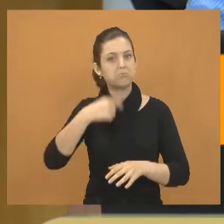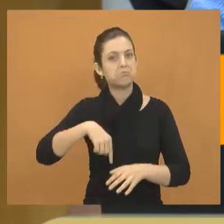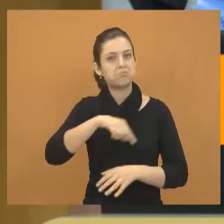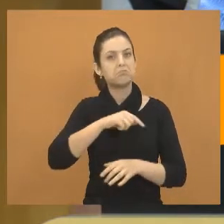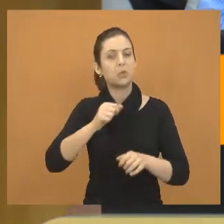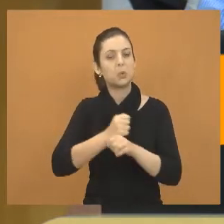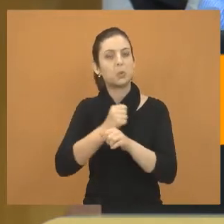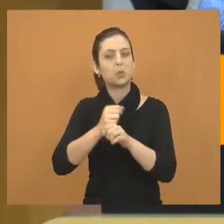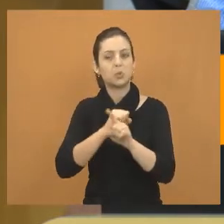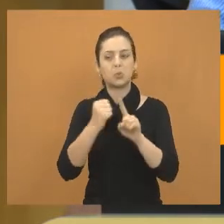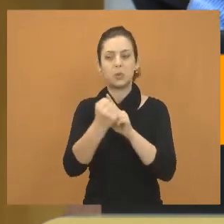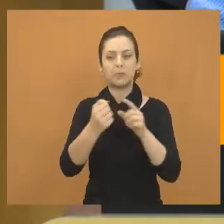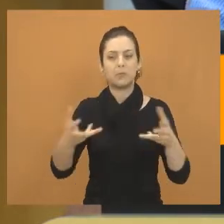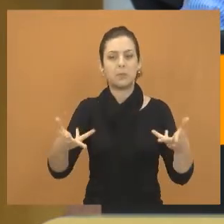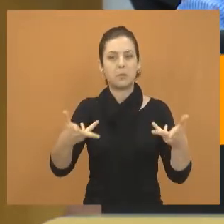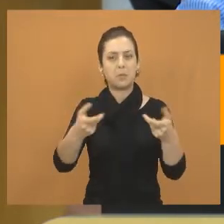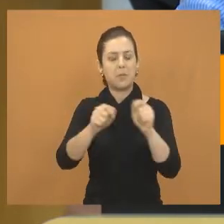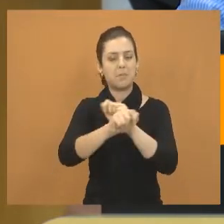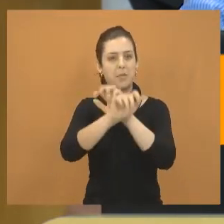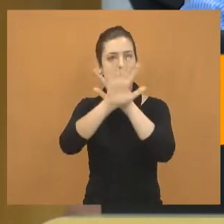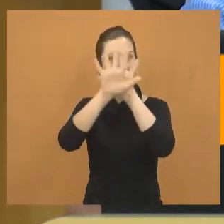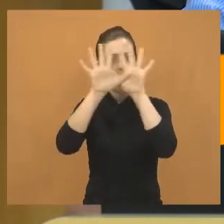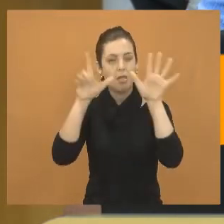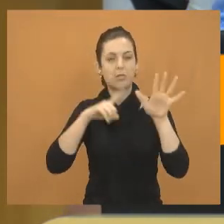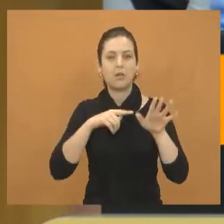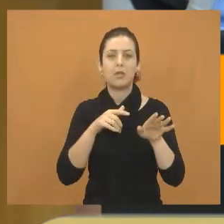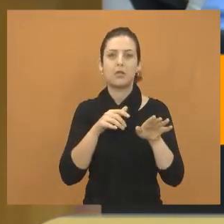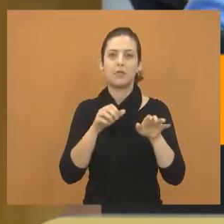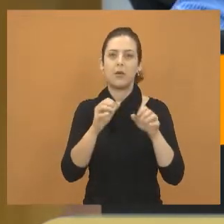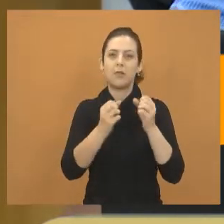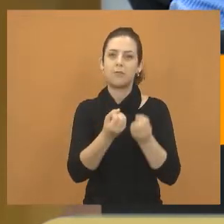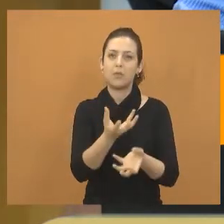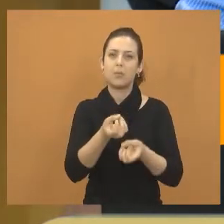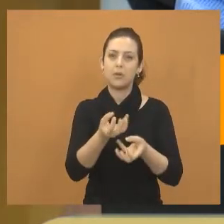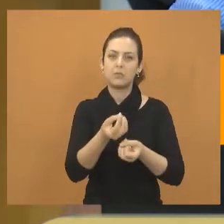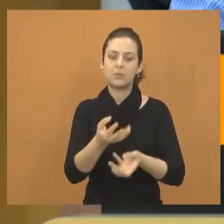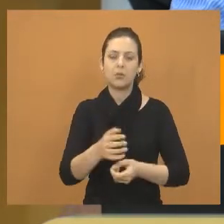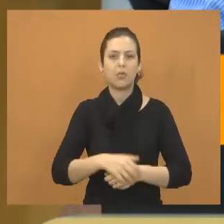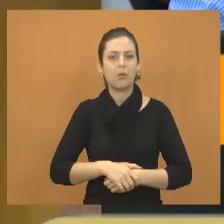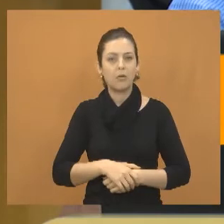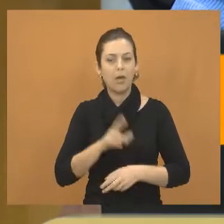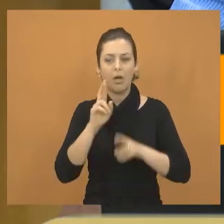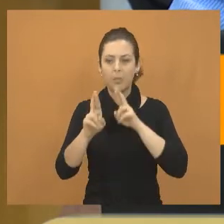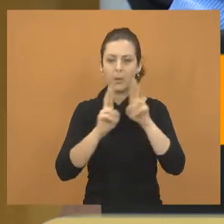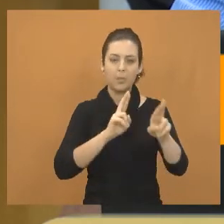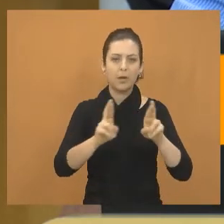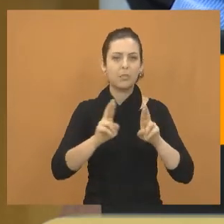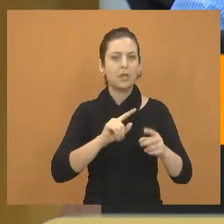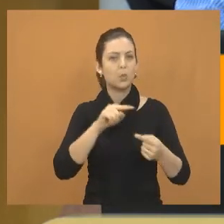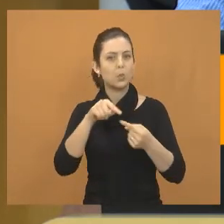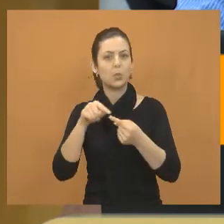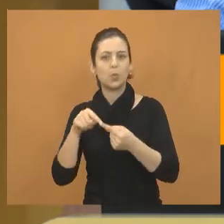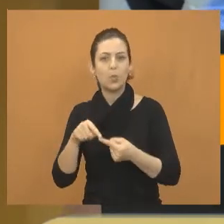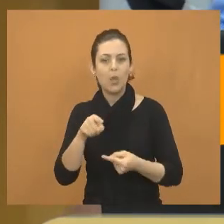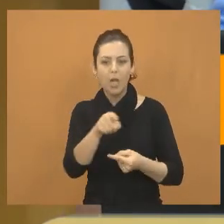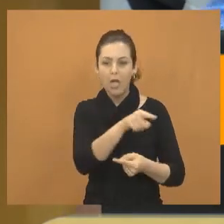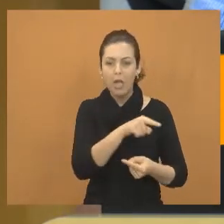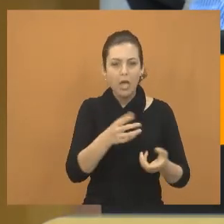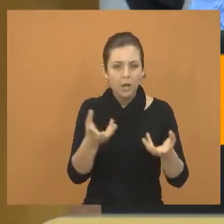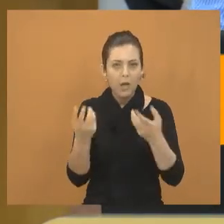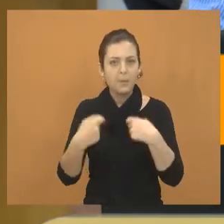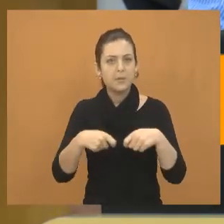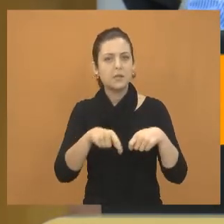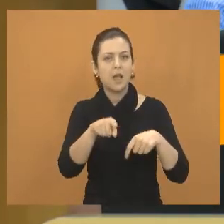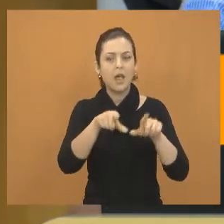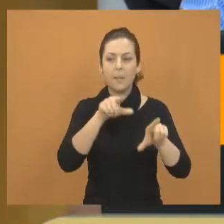possa construir uma sociedade um pouco mais esclarecida, para que a gente possa realmente dar as respostas na medida que ela quer, porque ela tem